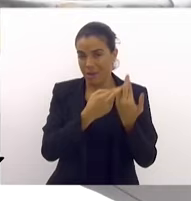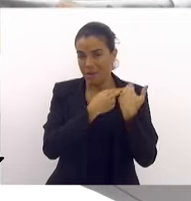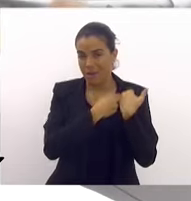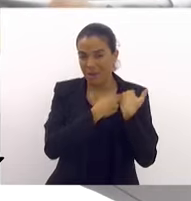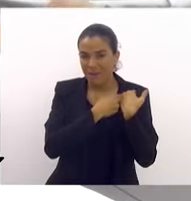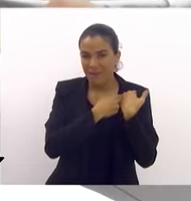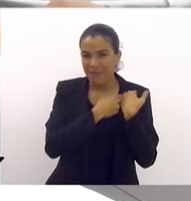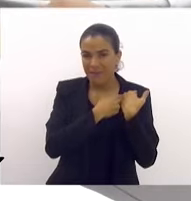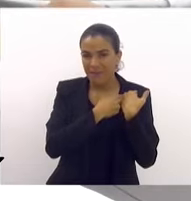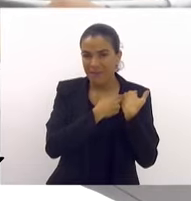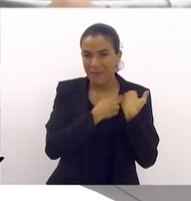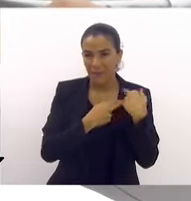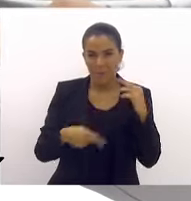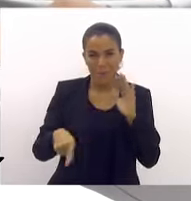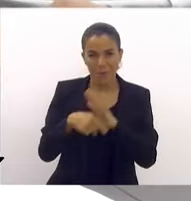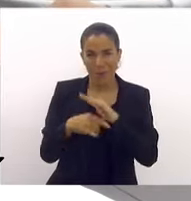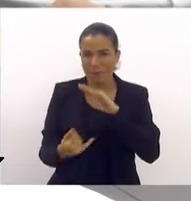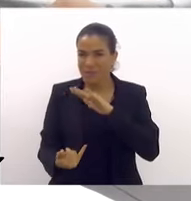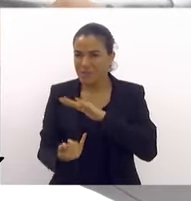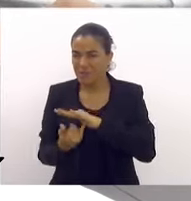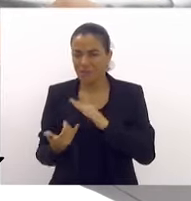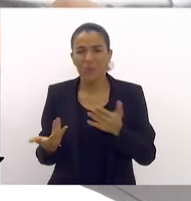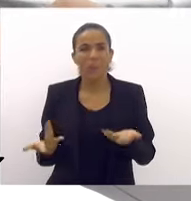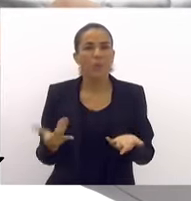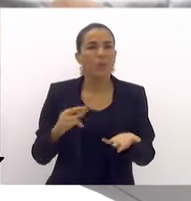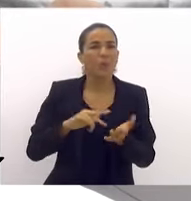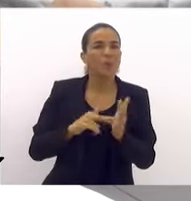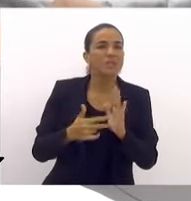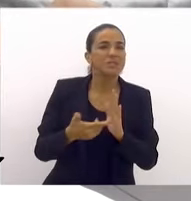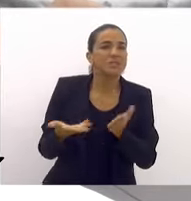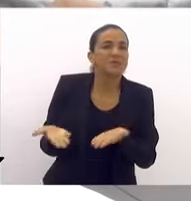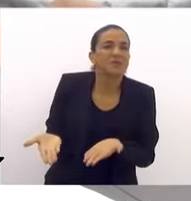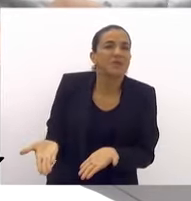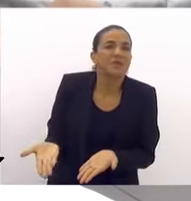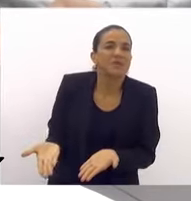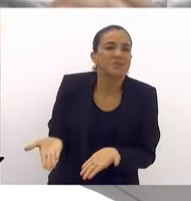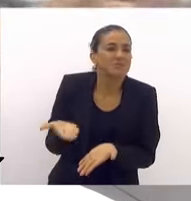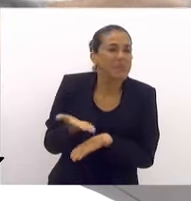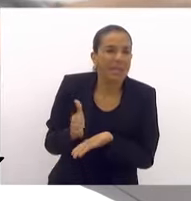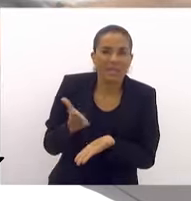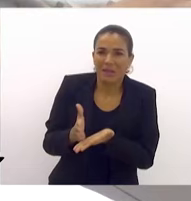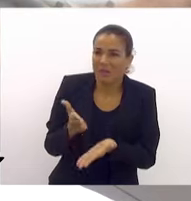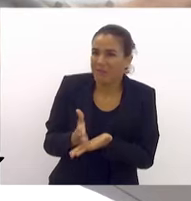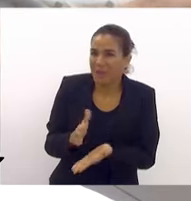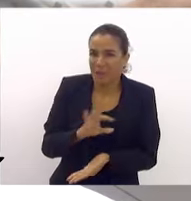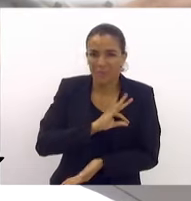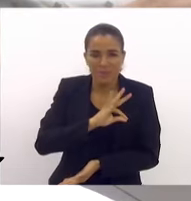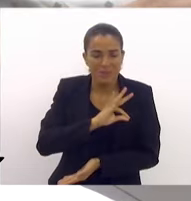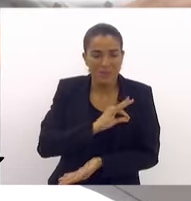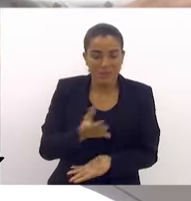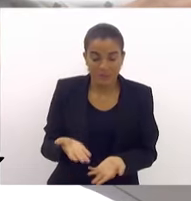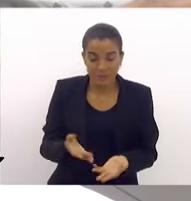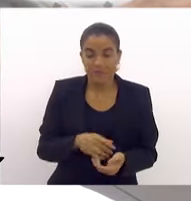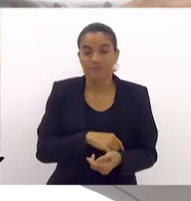da natureza da instituição. O que a autoridade policial tem a ver com isso? E o